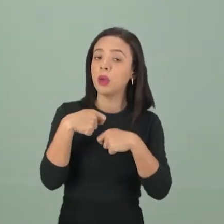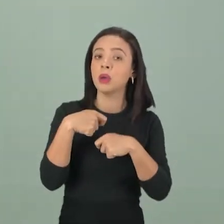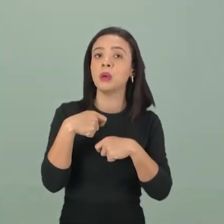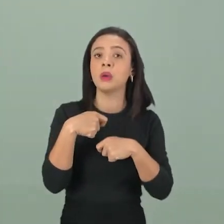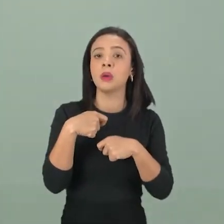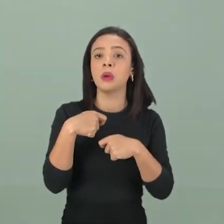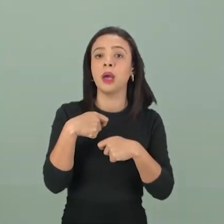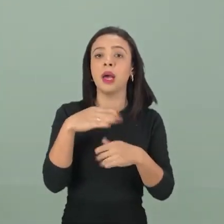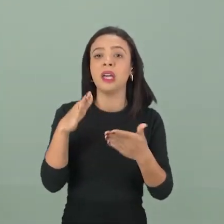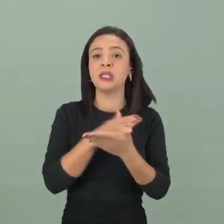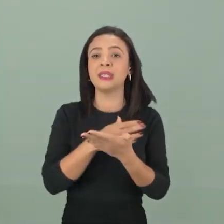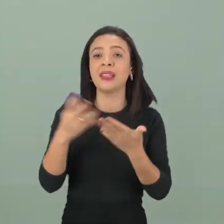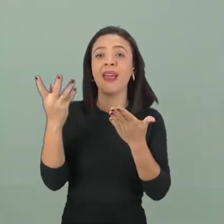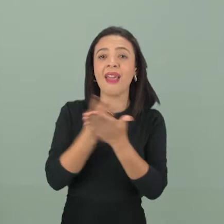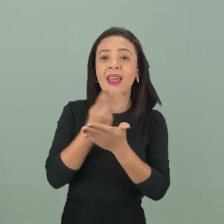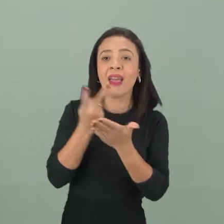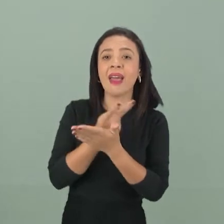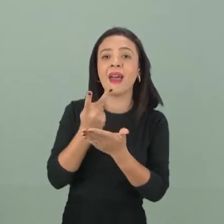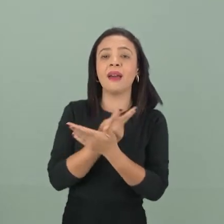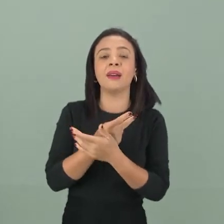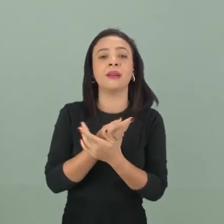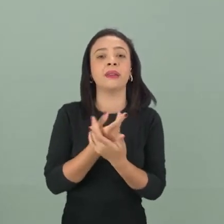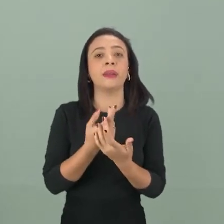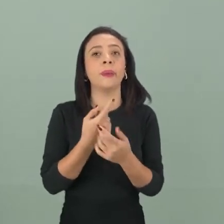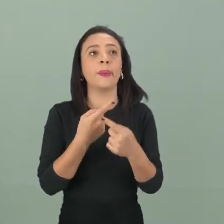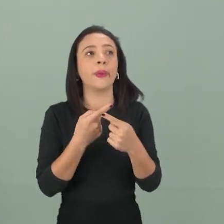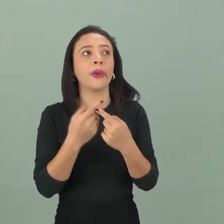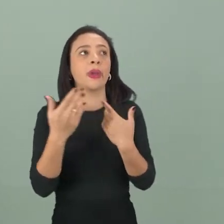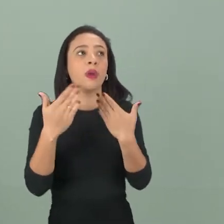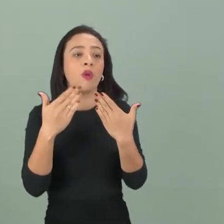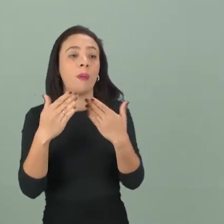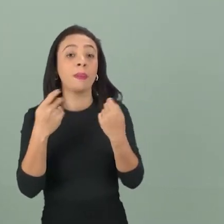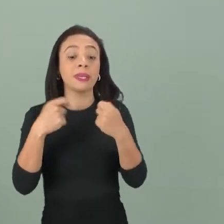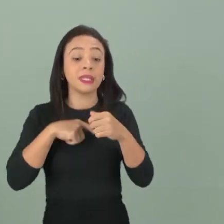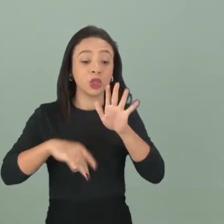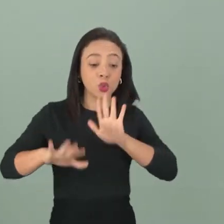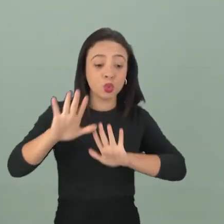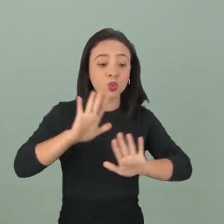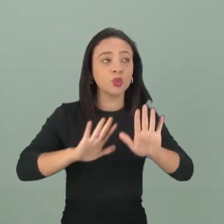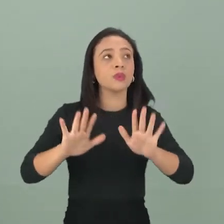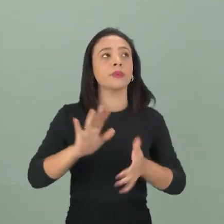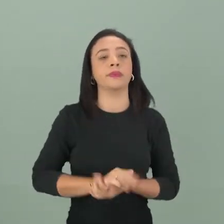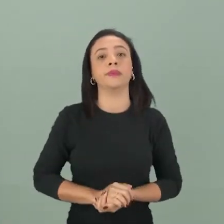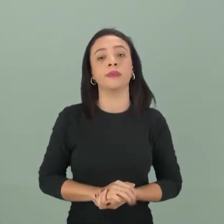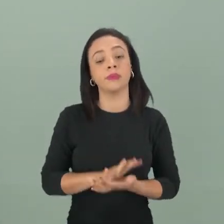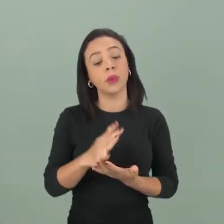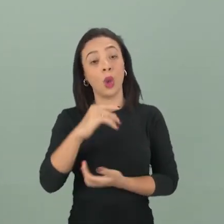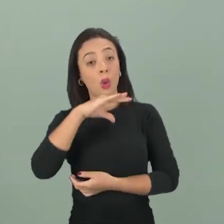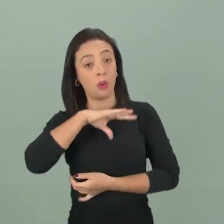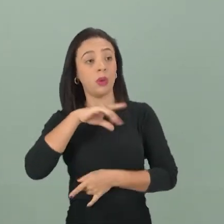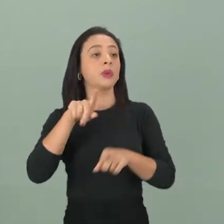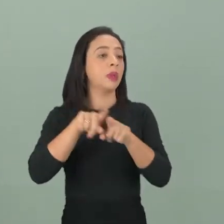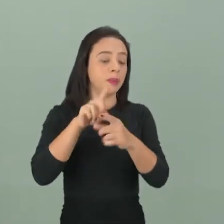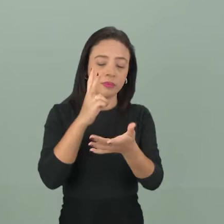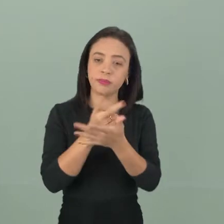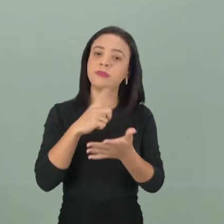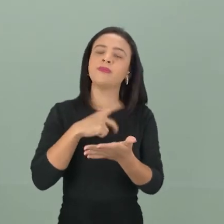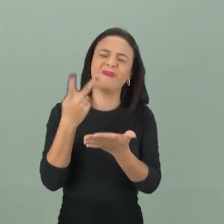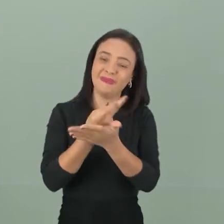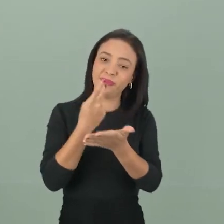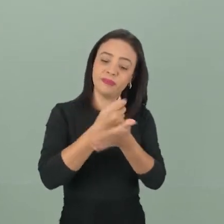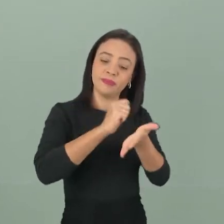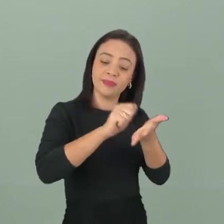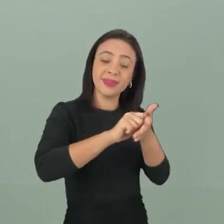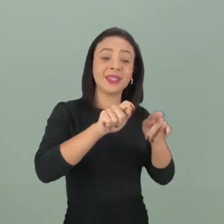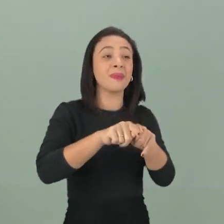as vezes a gente é até naturalmente Conversando a gente tem que ter muito cuidado o português a gente começa eu tanto na escrita